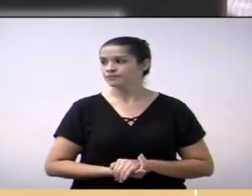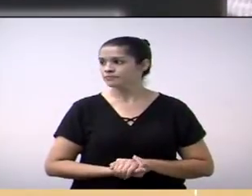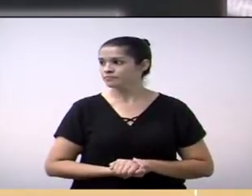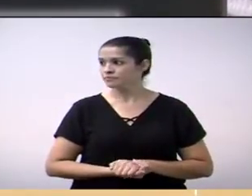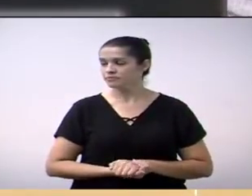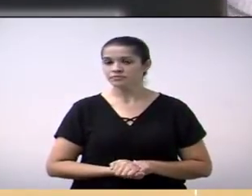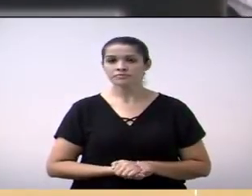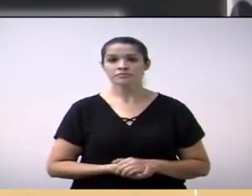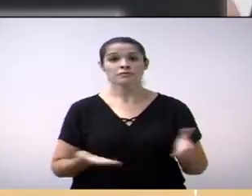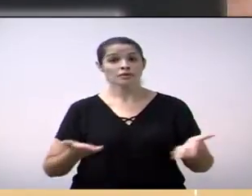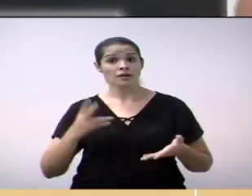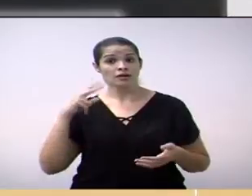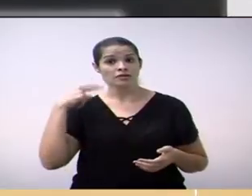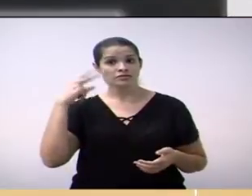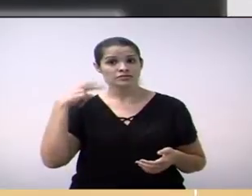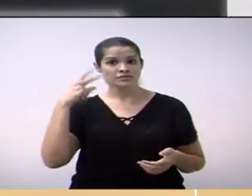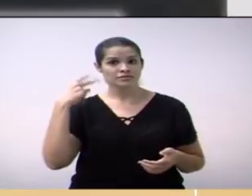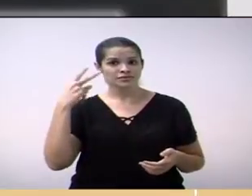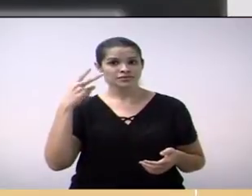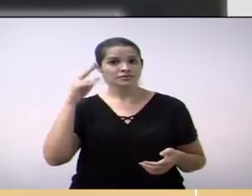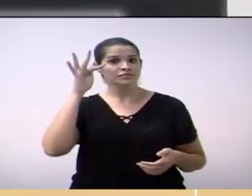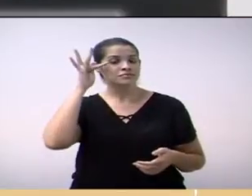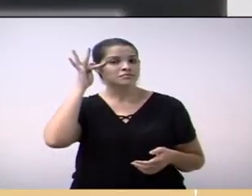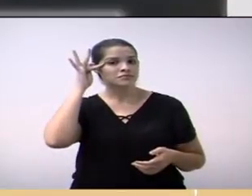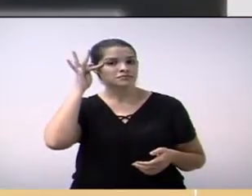Com a palavra, o vereador Flávio Xavier.